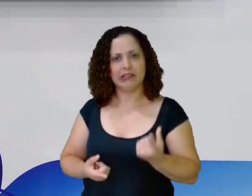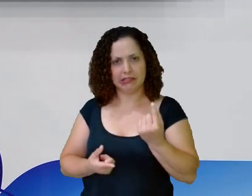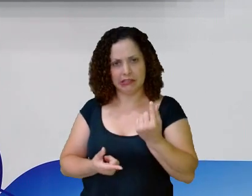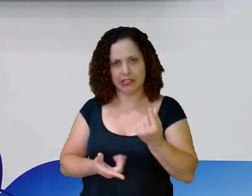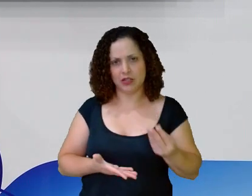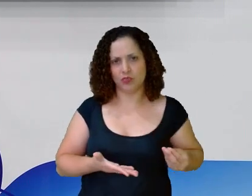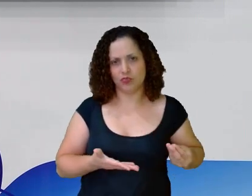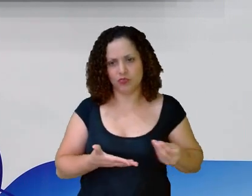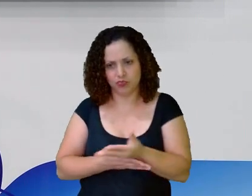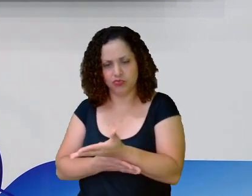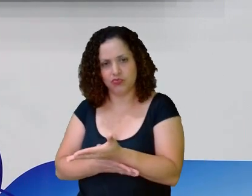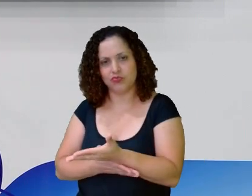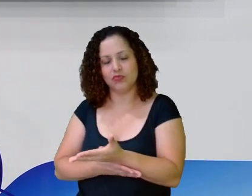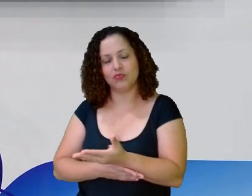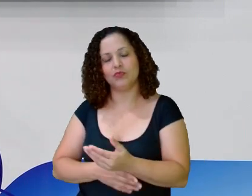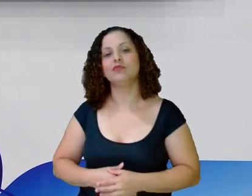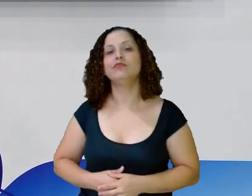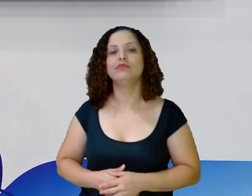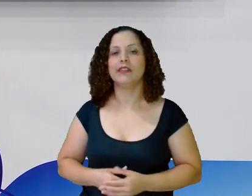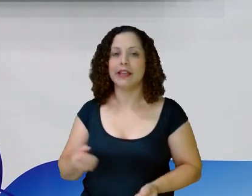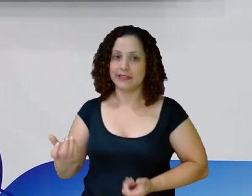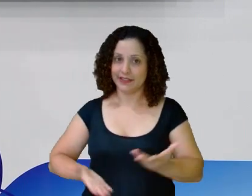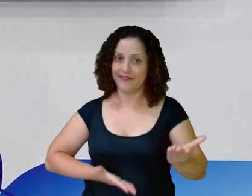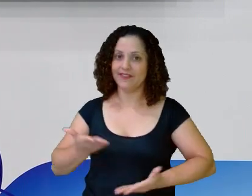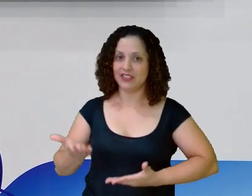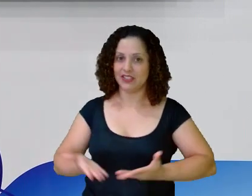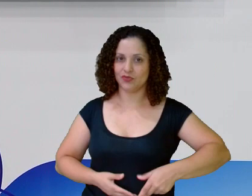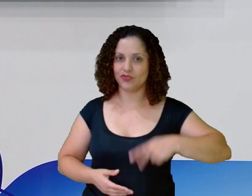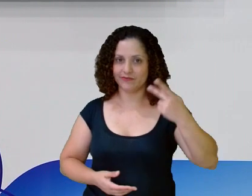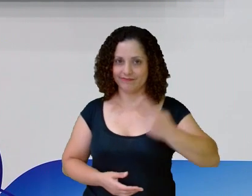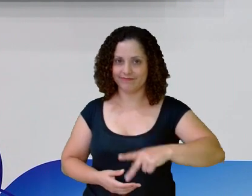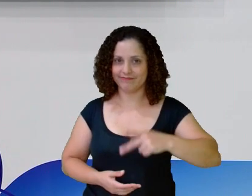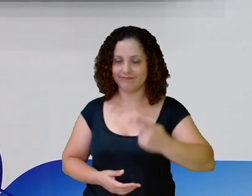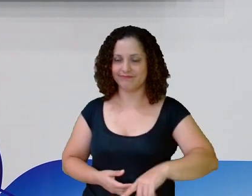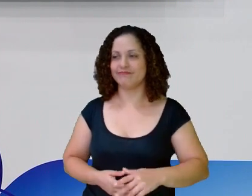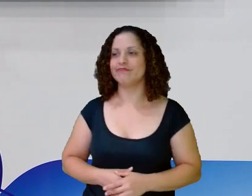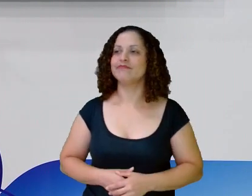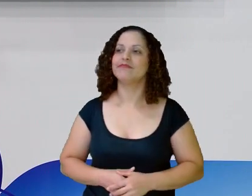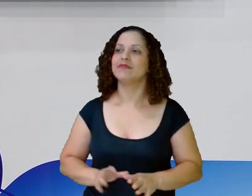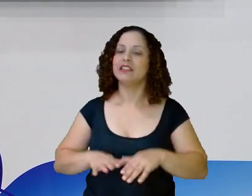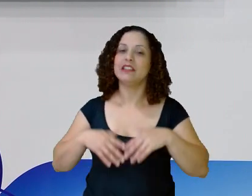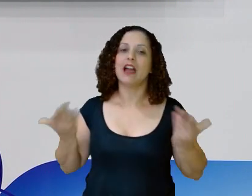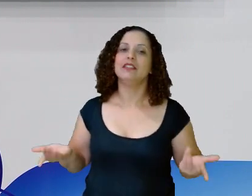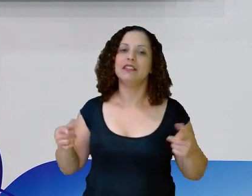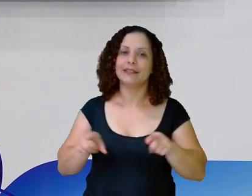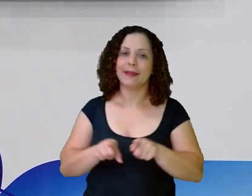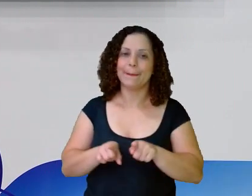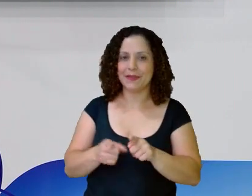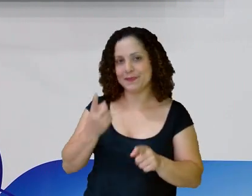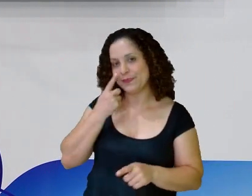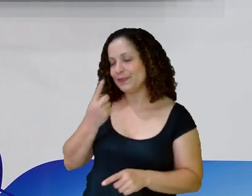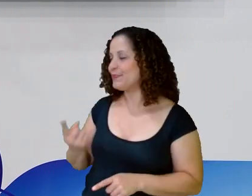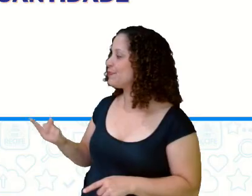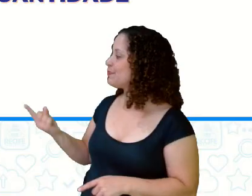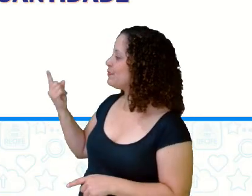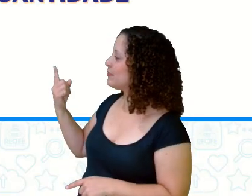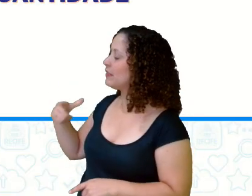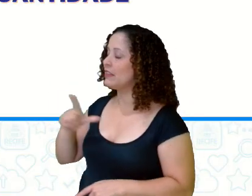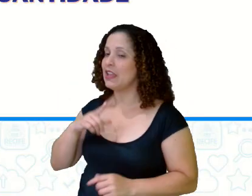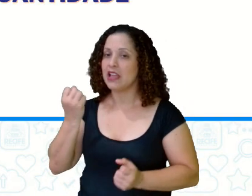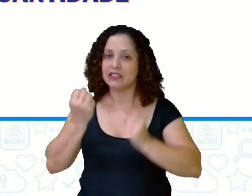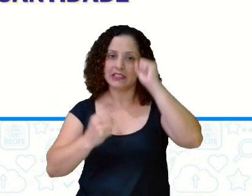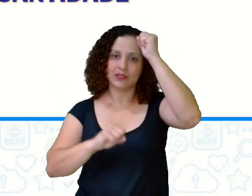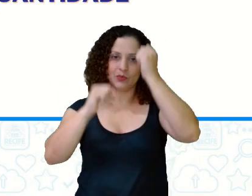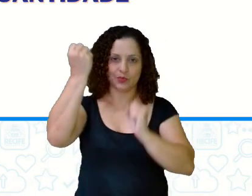que você vai fazer. Então, serviços. Então, tem o comércio, serviços. E aí, claro, nós temos as indústrias, né? E aí